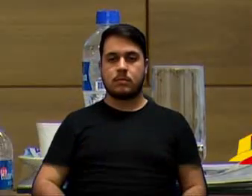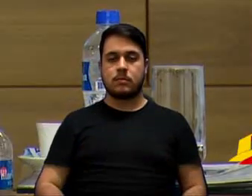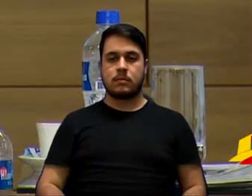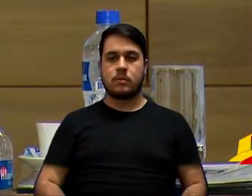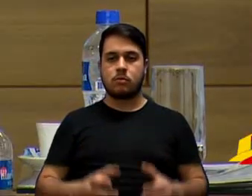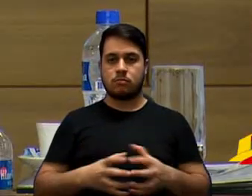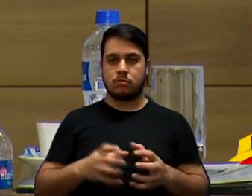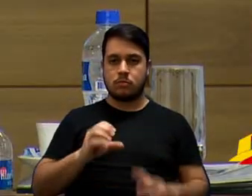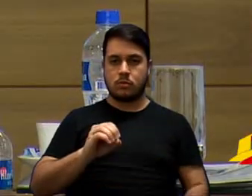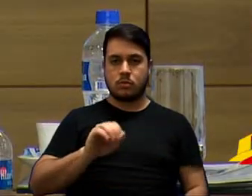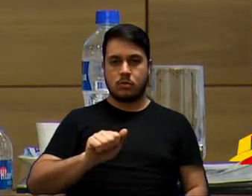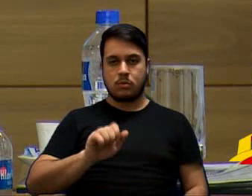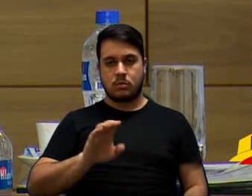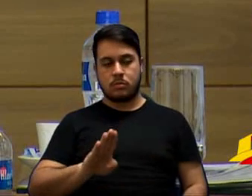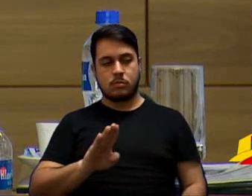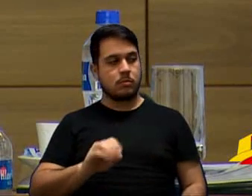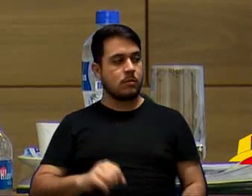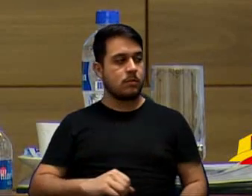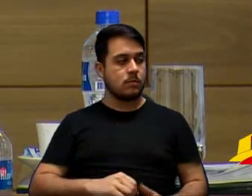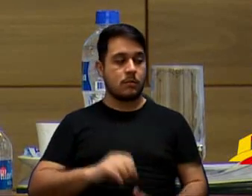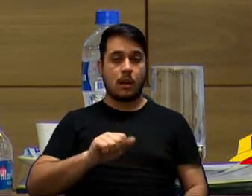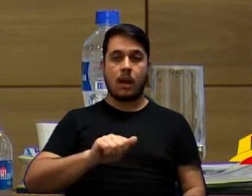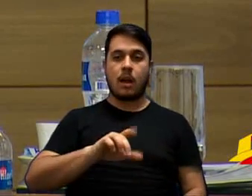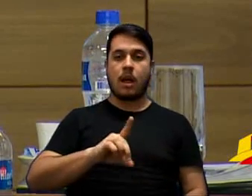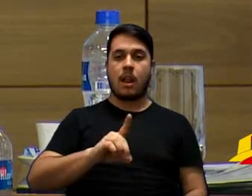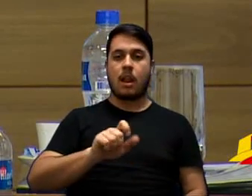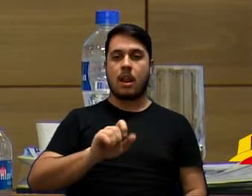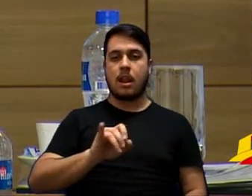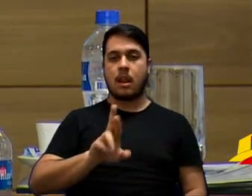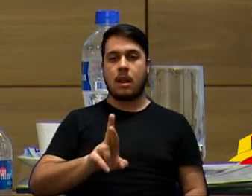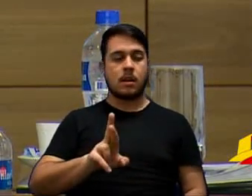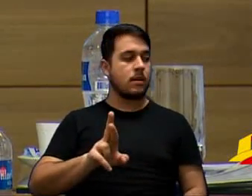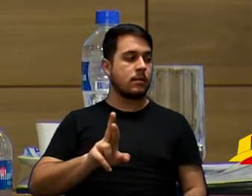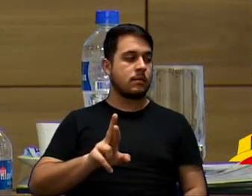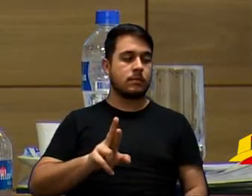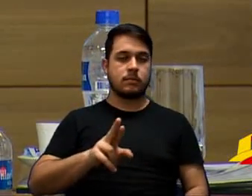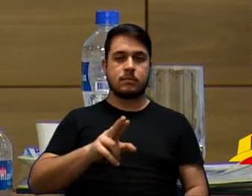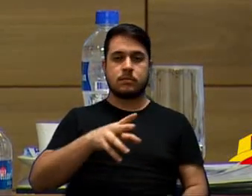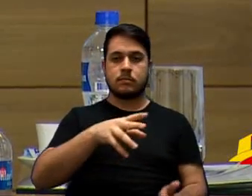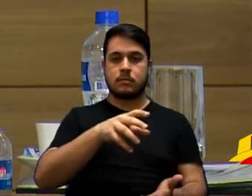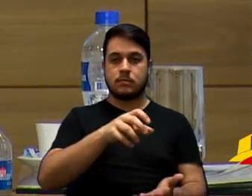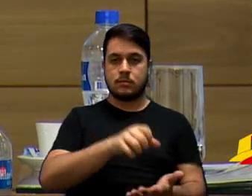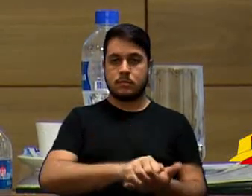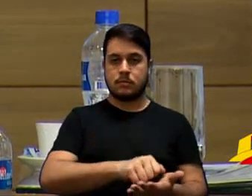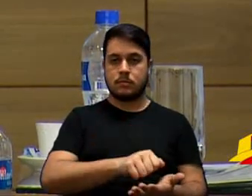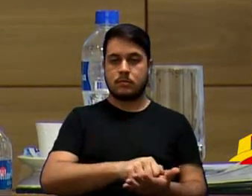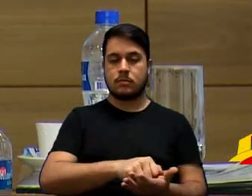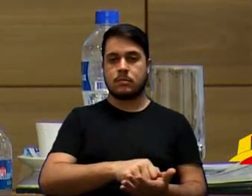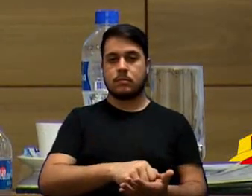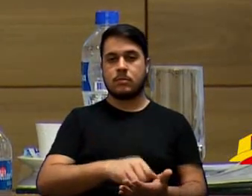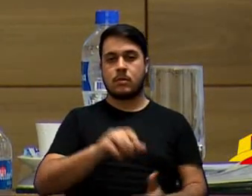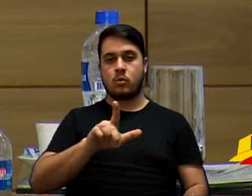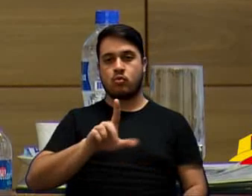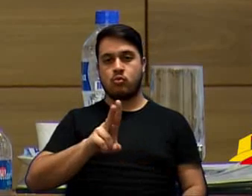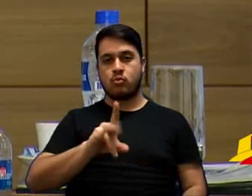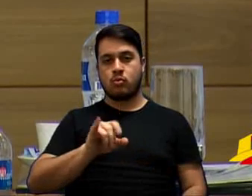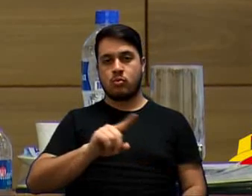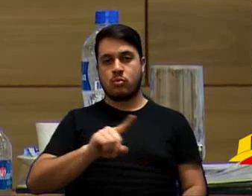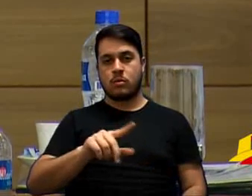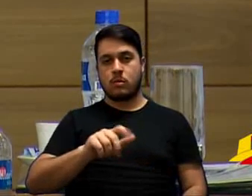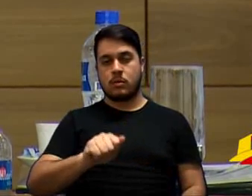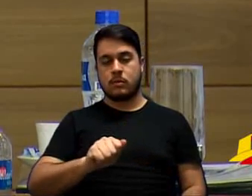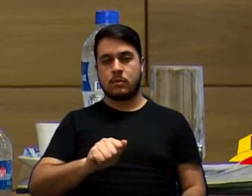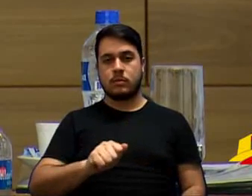temos quatro inscritos doutora daí doutora é a doutora da hilux a o